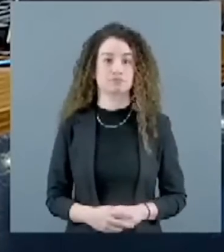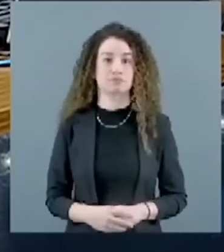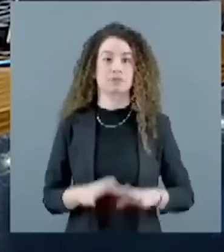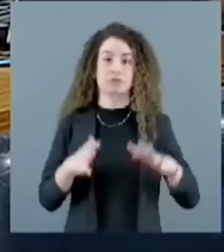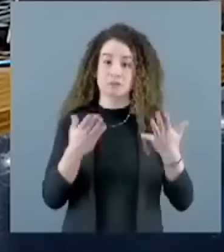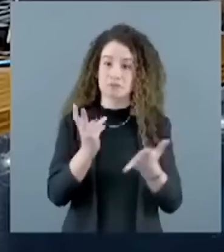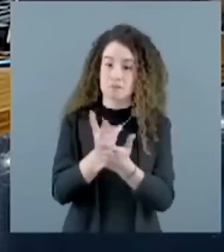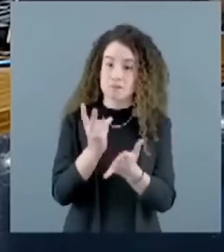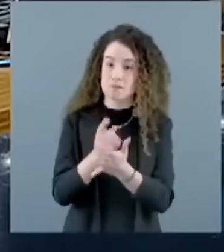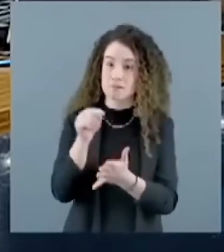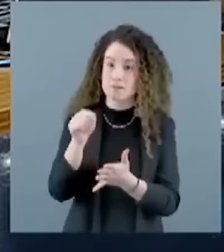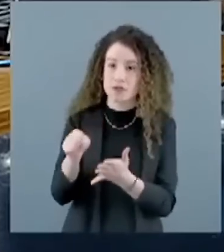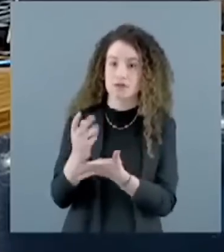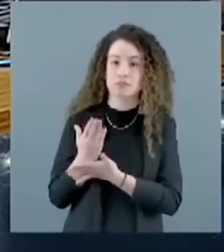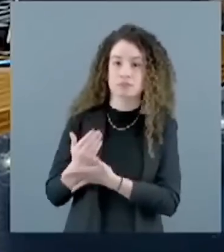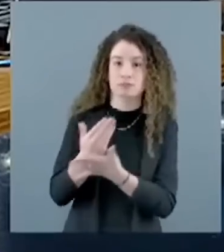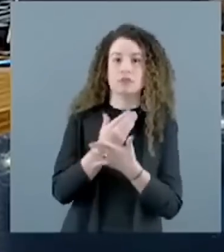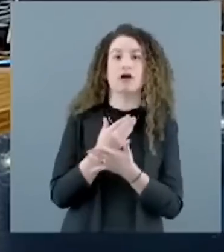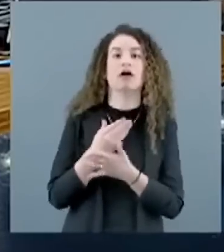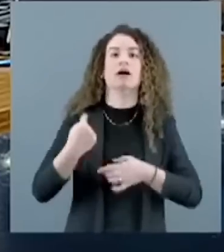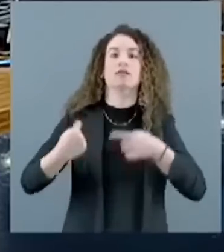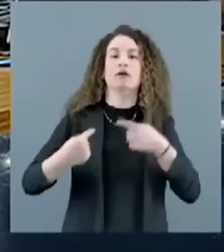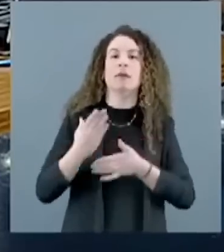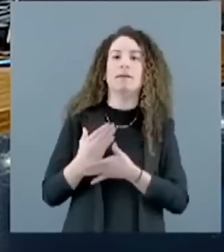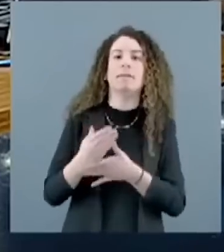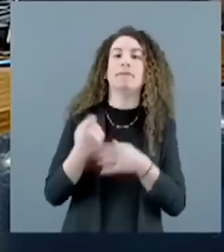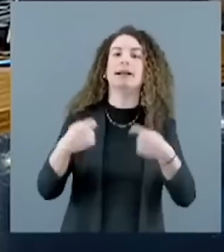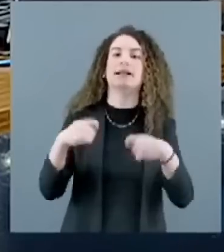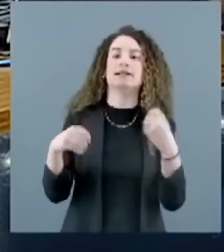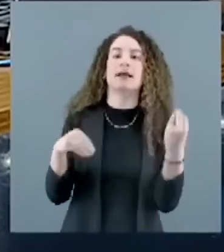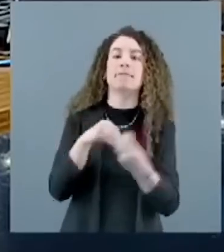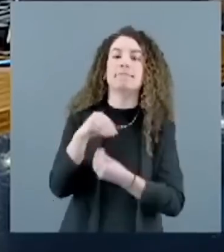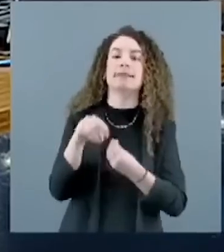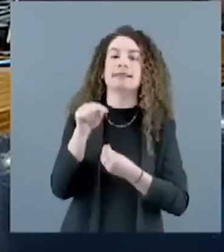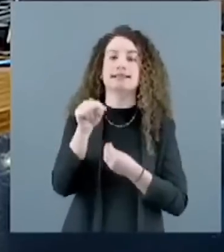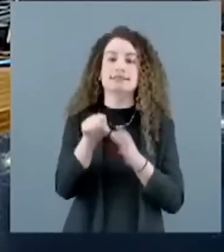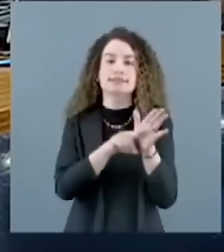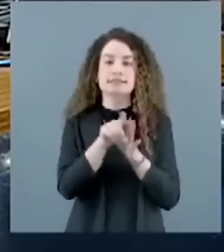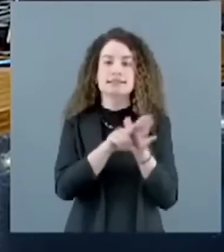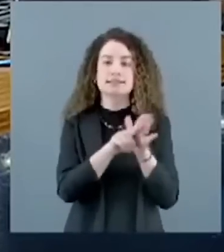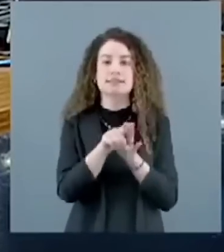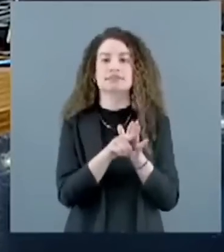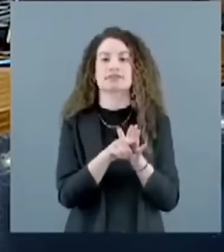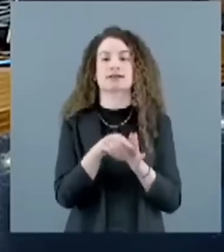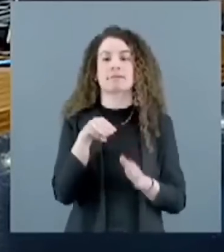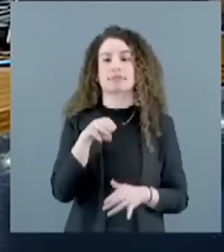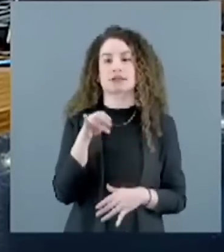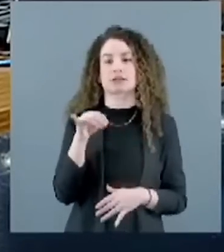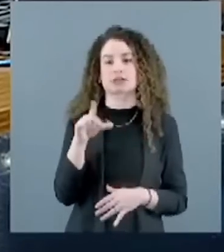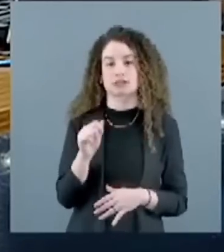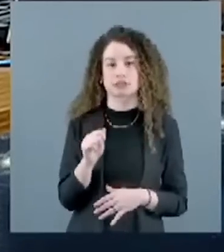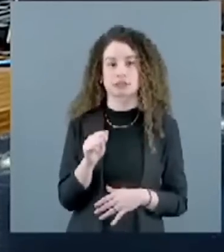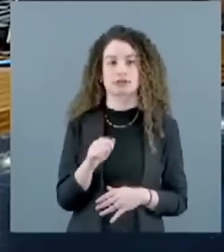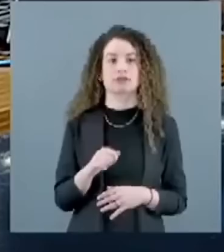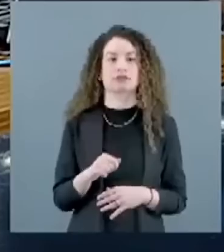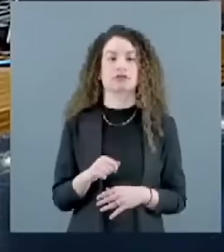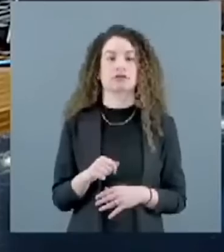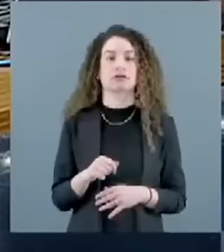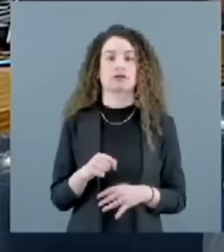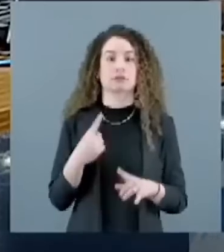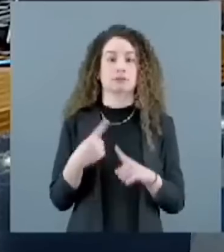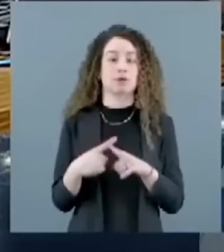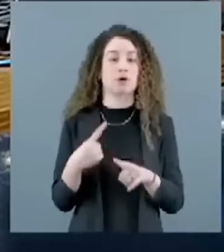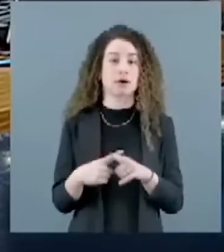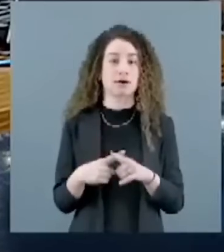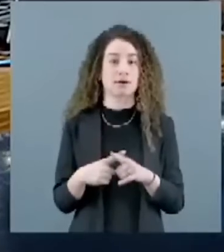a serem apurados pela Comissão Parlamentar Mista de Inquérito, cuja instalação decorreu do requerimento de sua